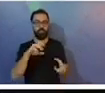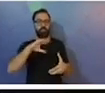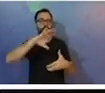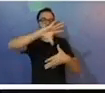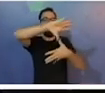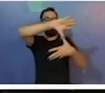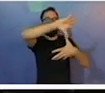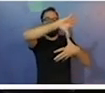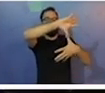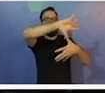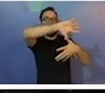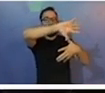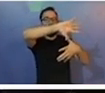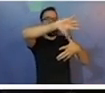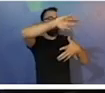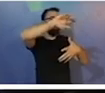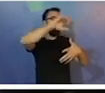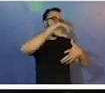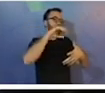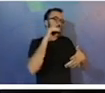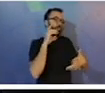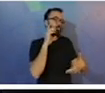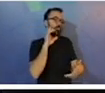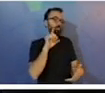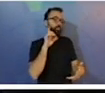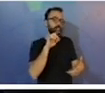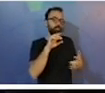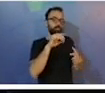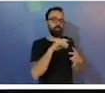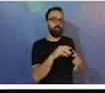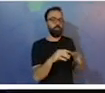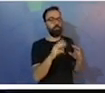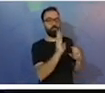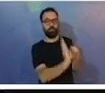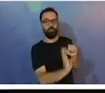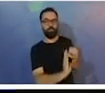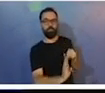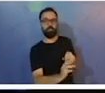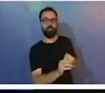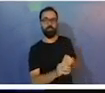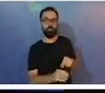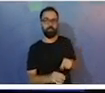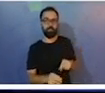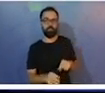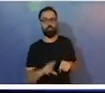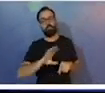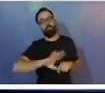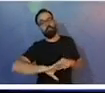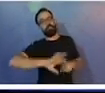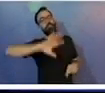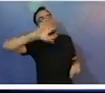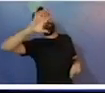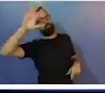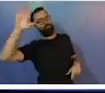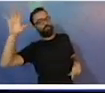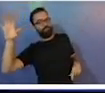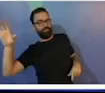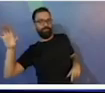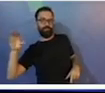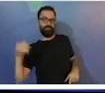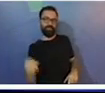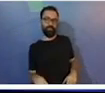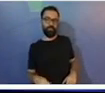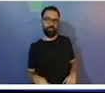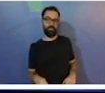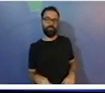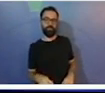Américas, nós temos o nome, olha lá, Estados Unidos, olha o Brasil aqui. Do outro lado, depois